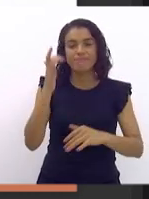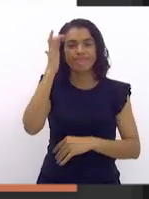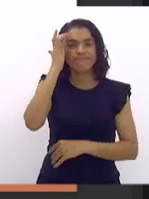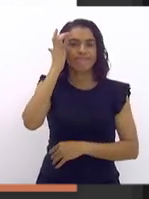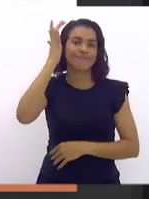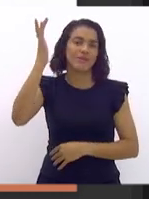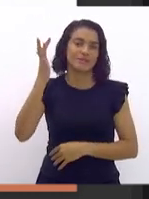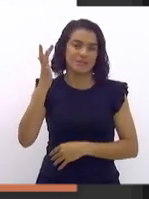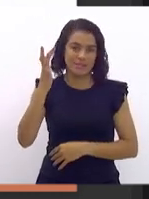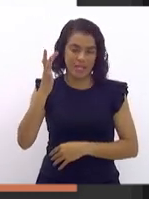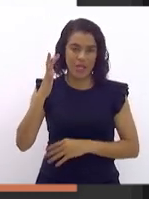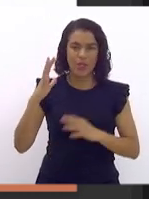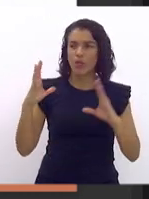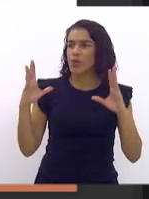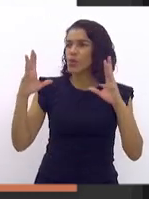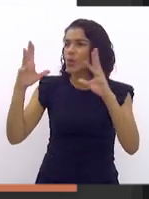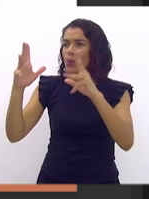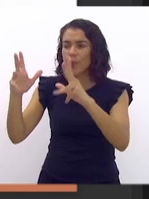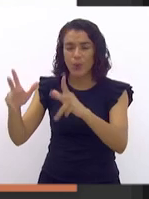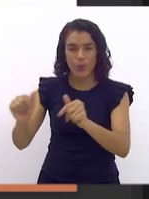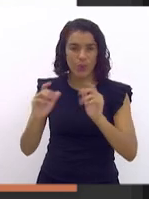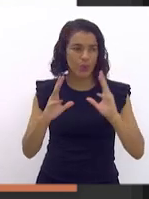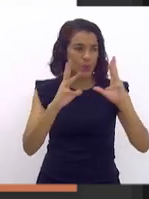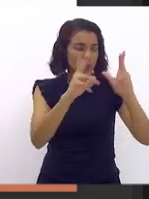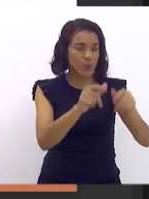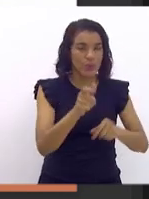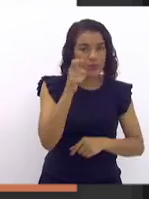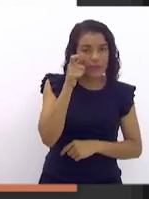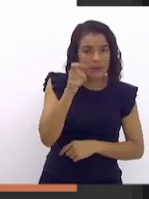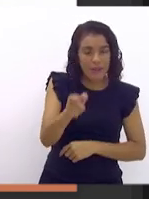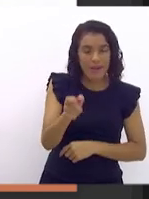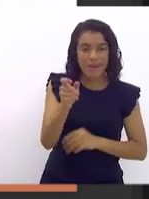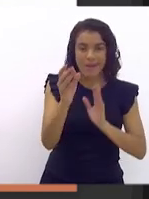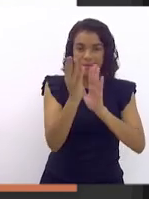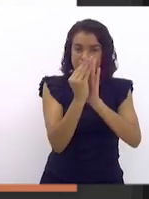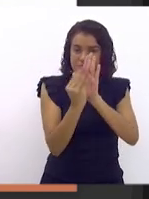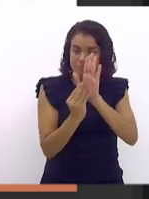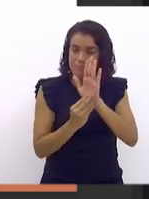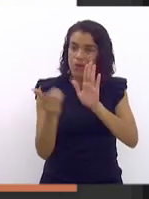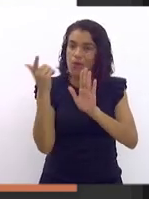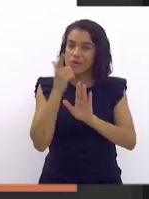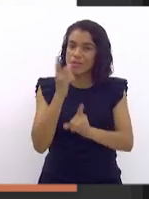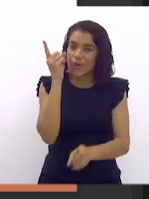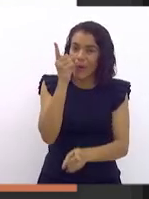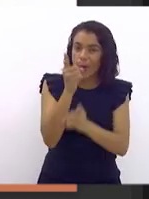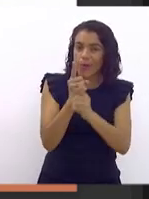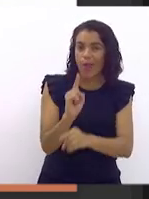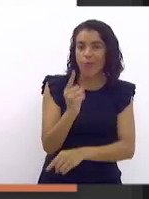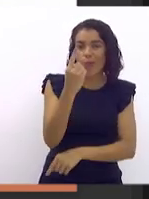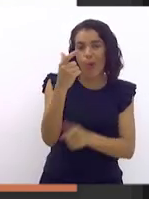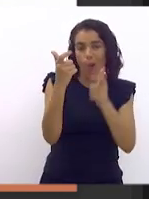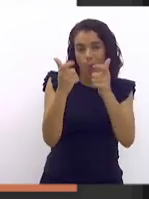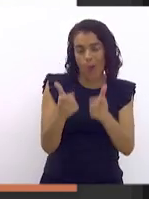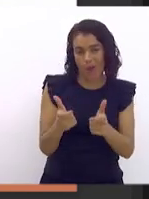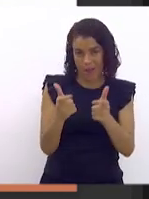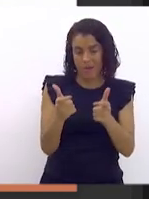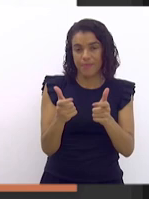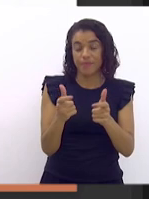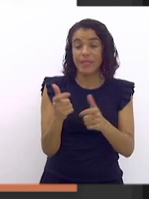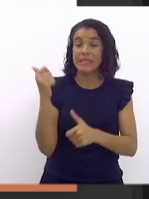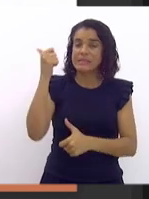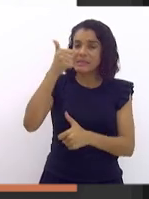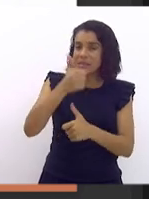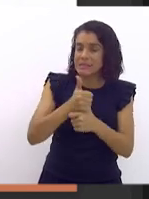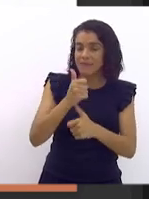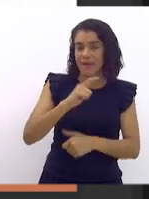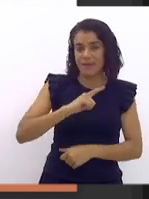que todo mundo que tenha interesse nesse conteúdo encontre esse conteúdo num lugar só. Esse repositório, ele vai ter